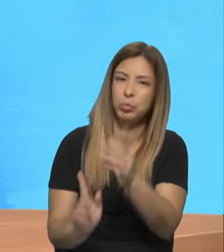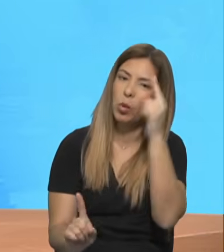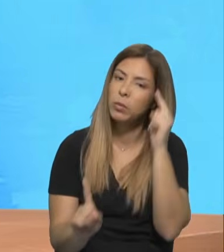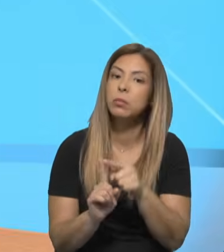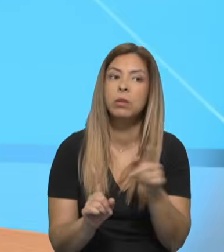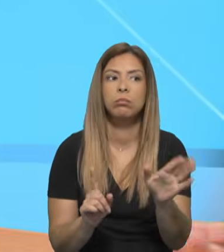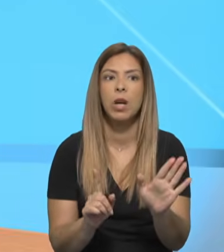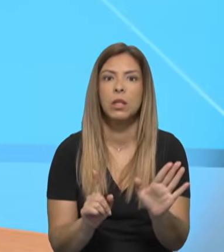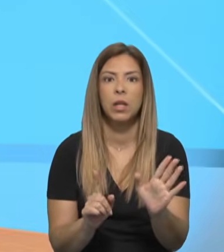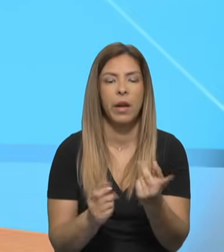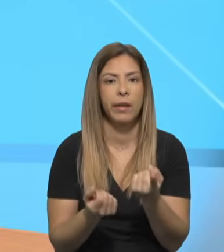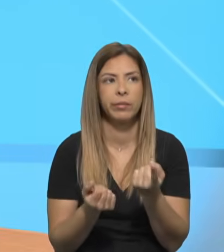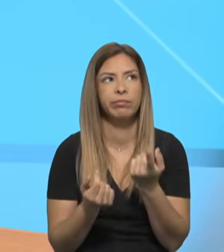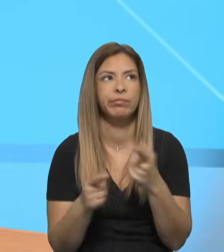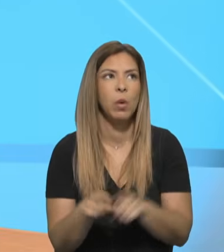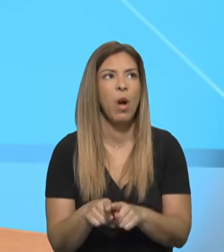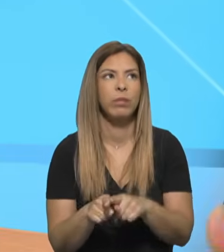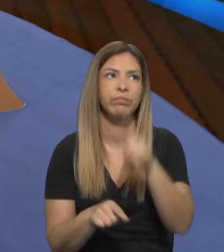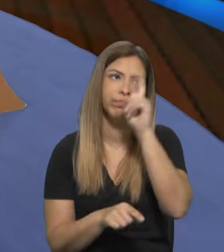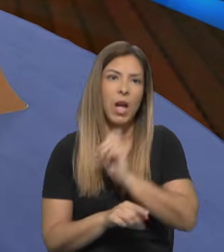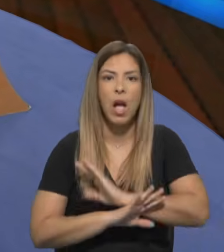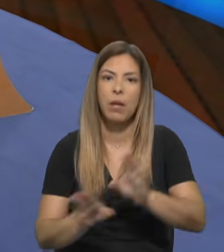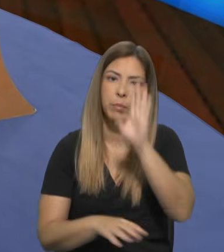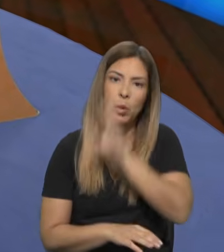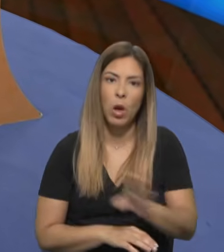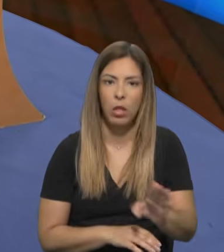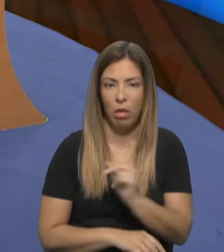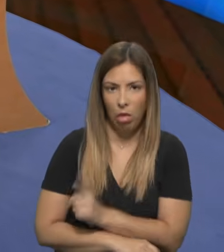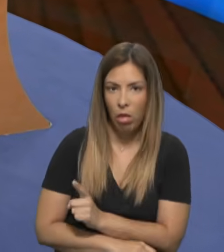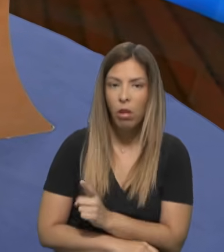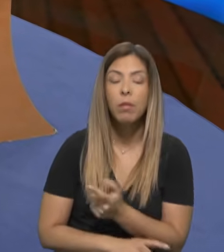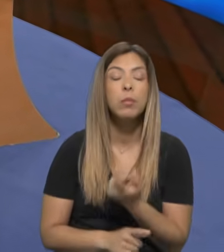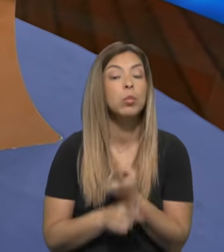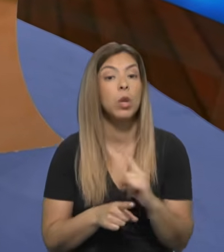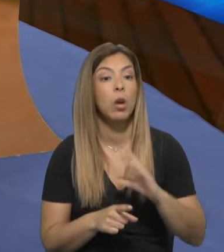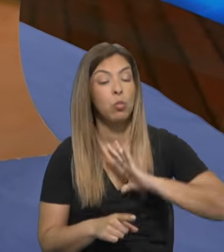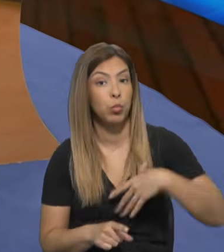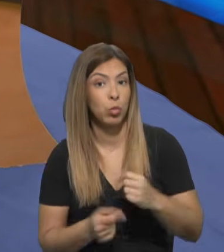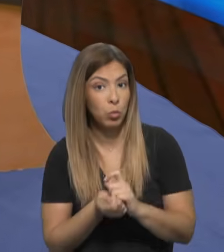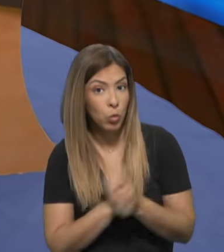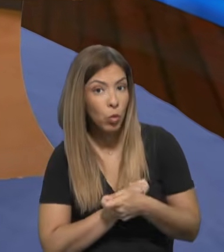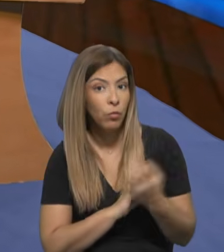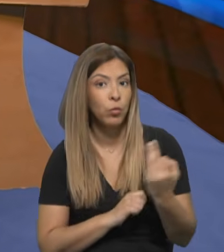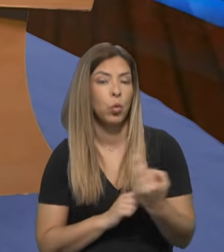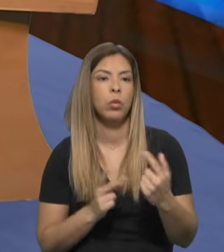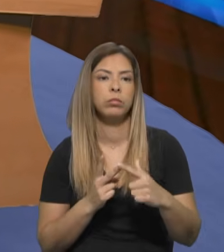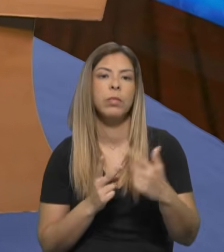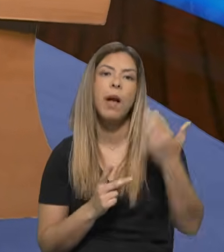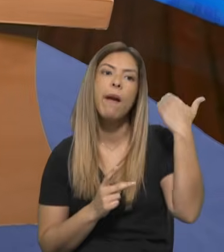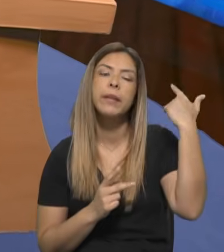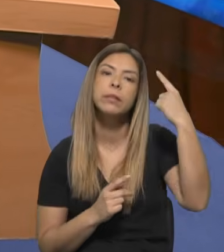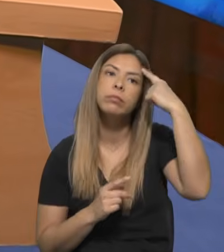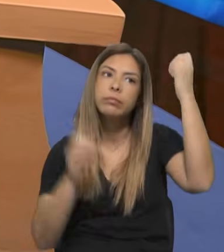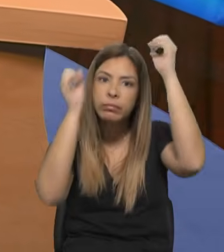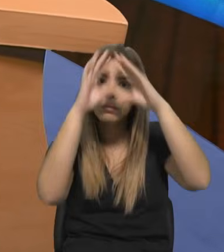logo também uma resignação? É muito frequente agora dizer-se que o mundo mudou, portanto foi ilusório essa ideia